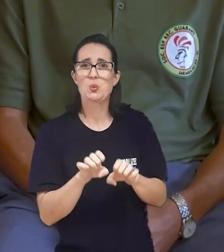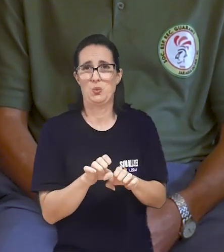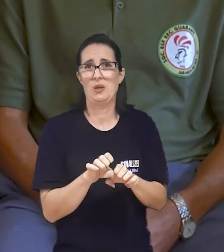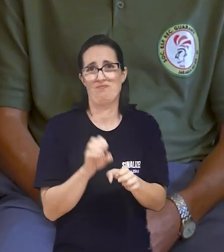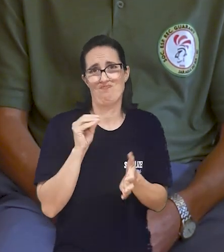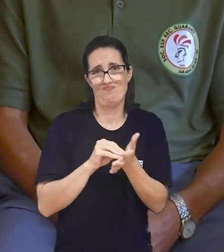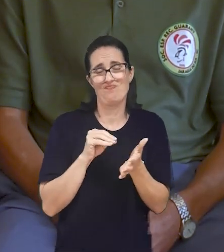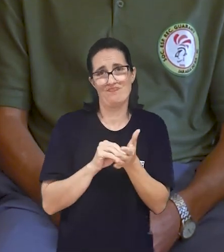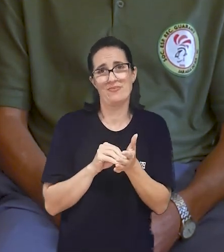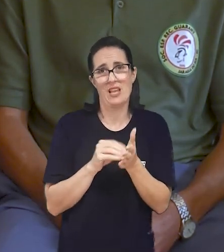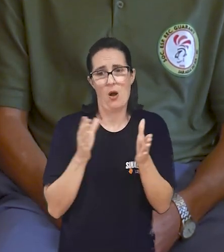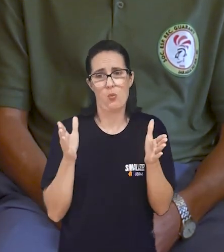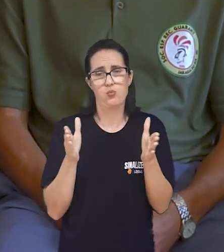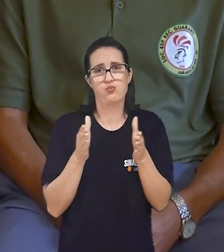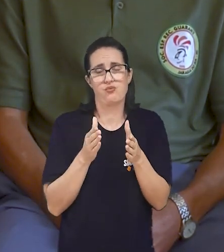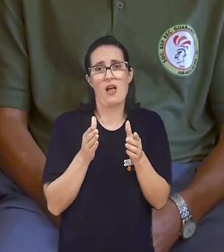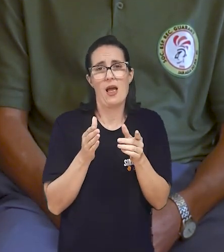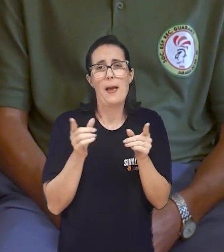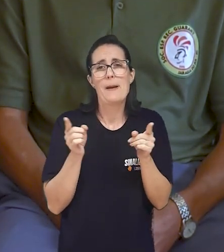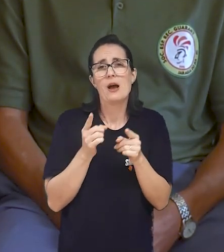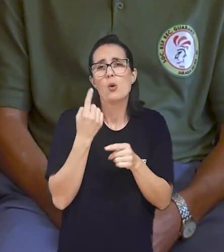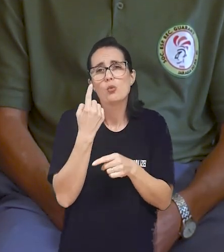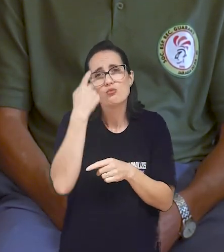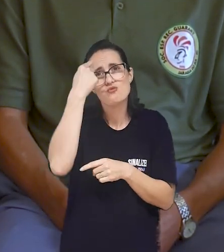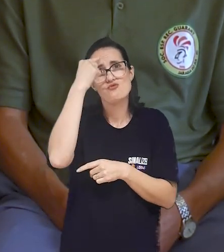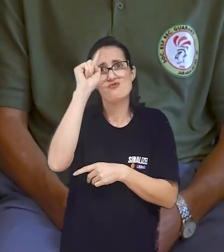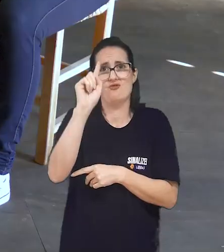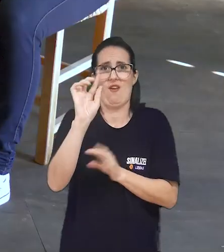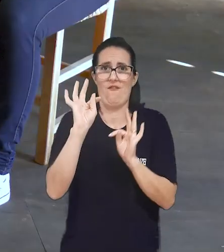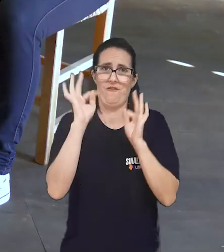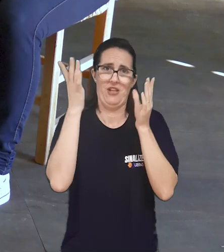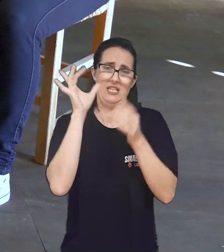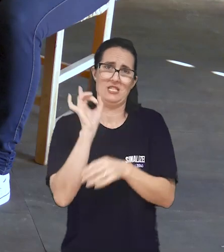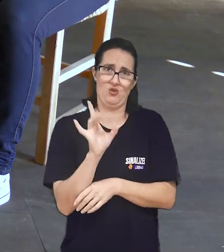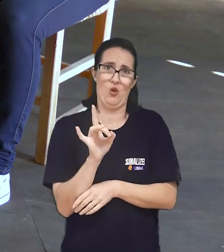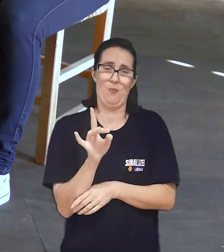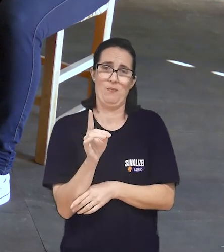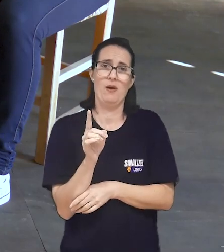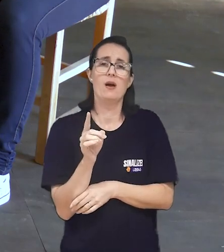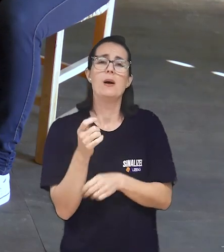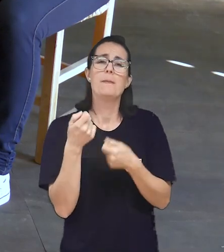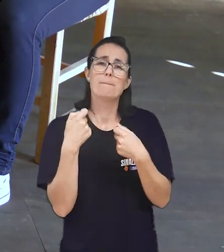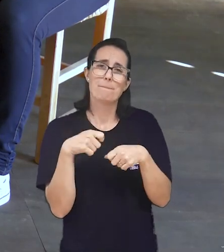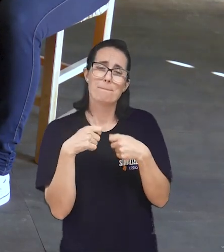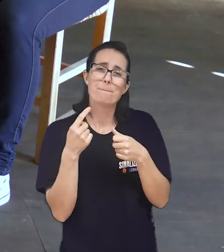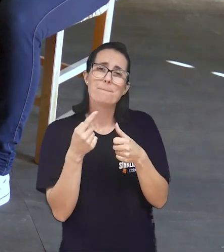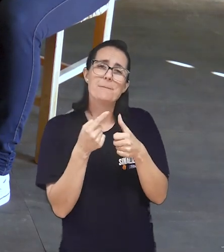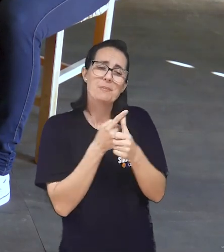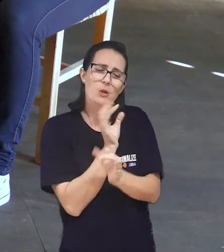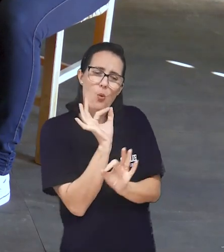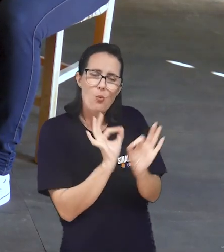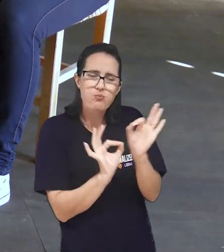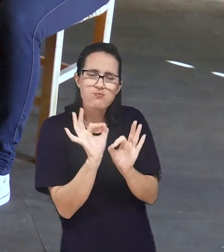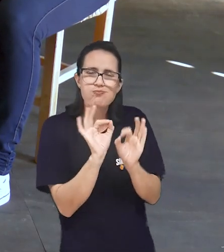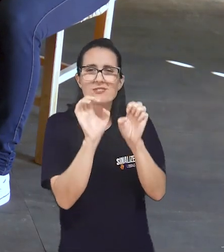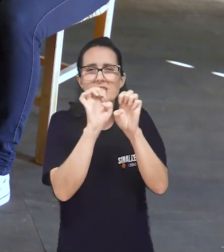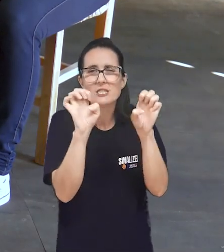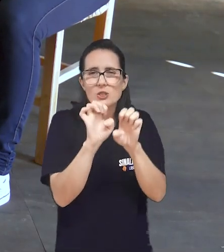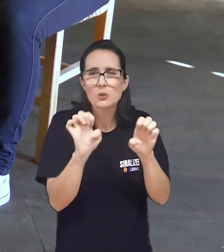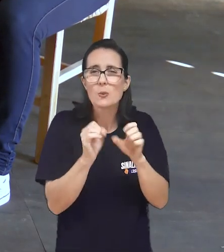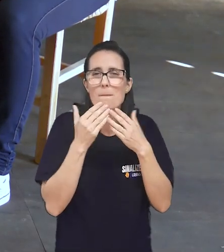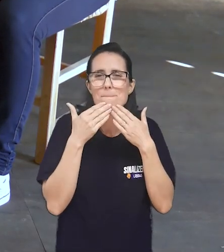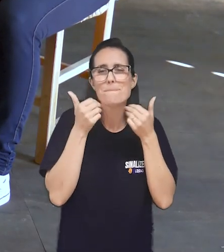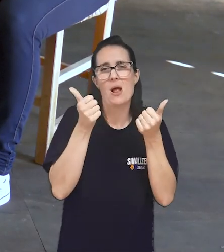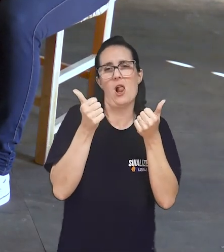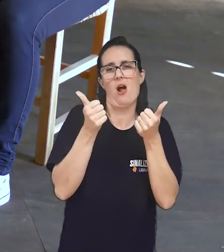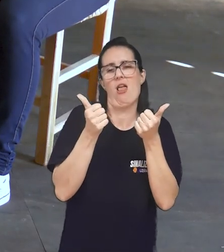também reduziu, está em um dia só, está sendo realizado só aos sábados. Então a gente precisa primeiro readequar a nossa